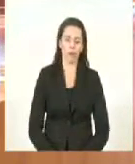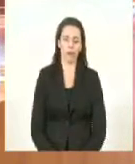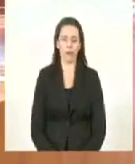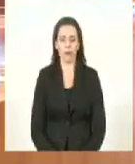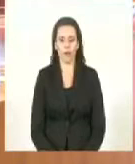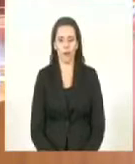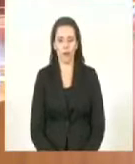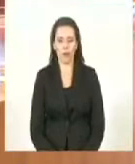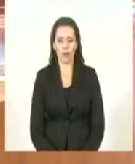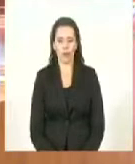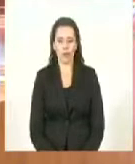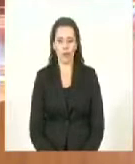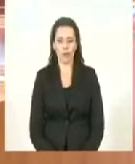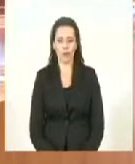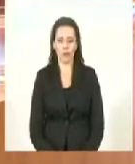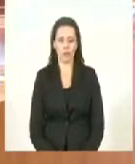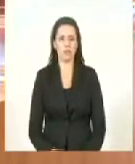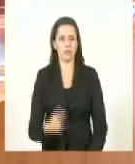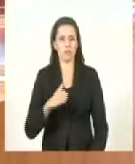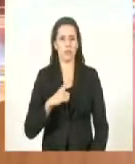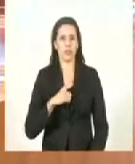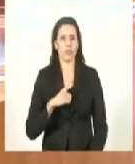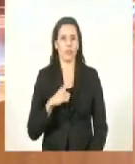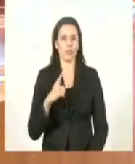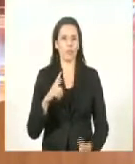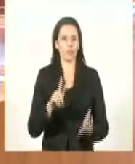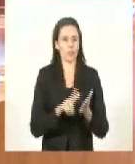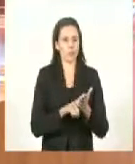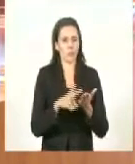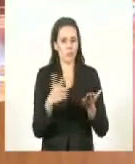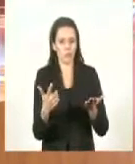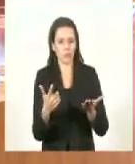eu vi noticiários em jornal sobre execução